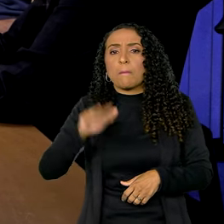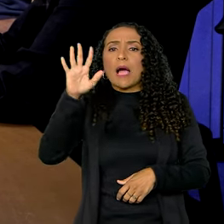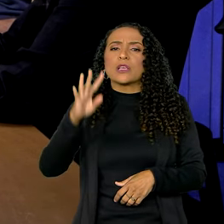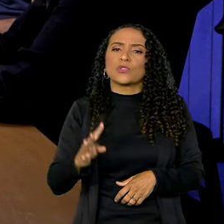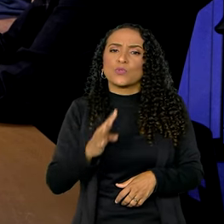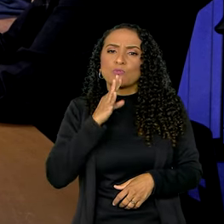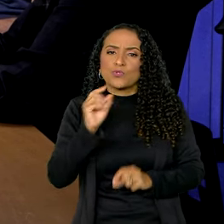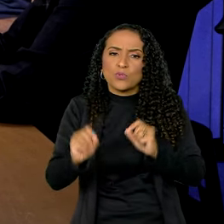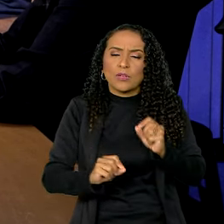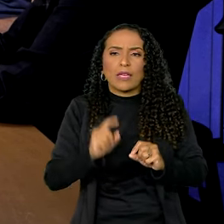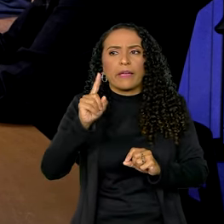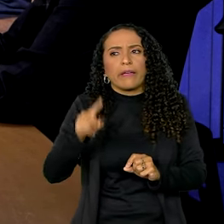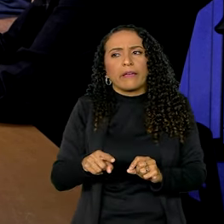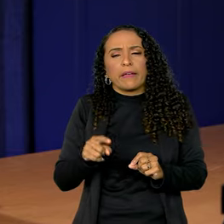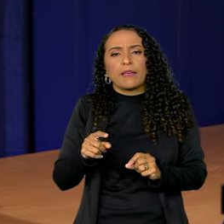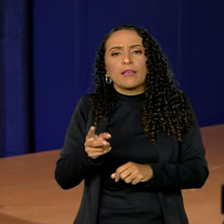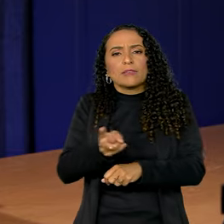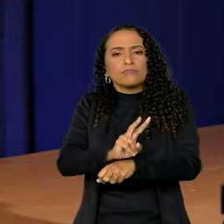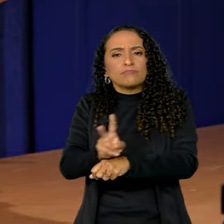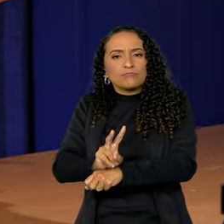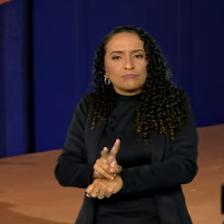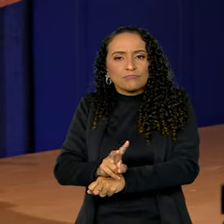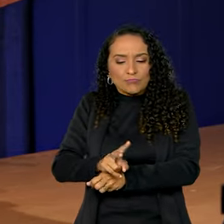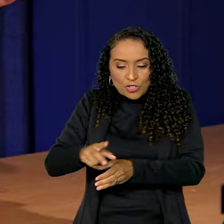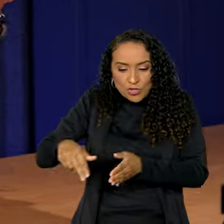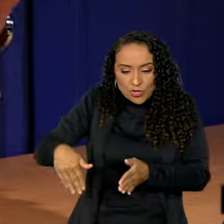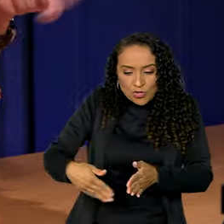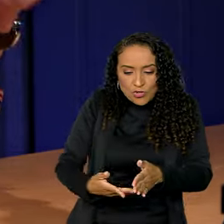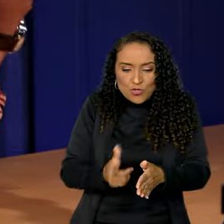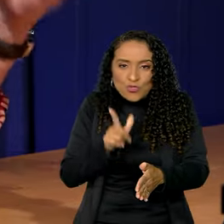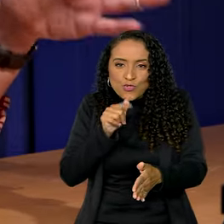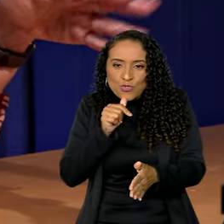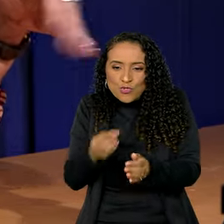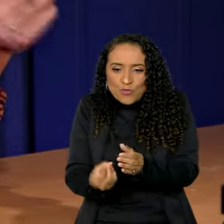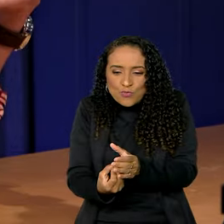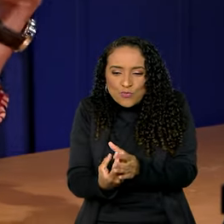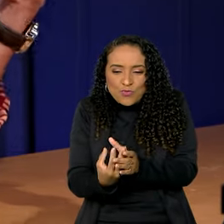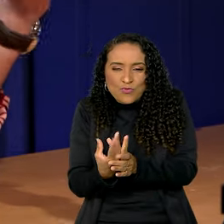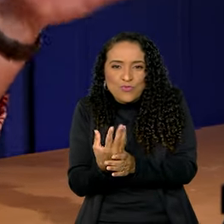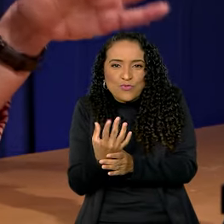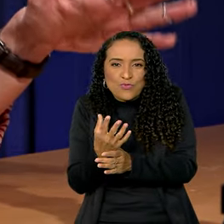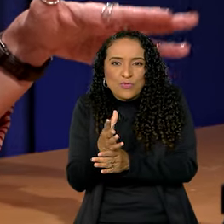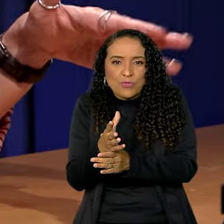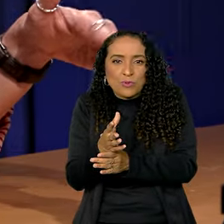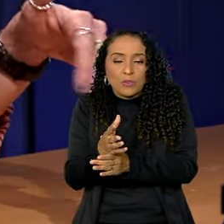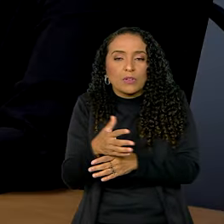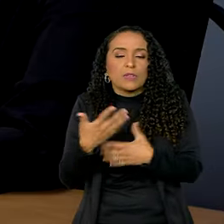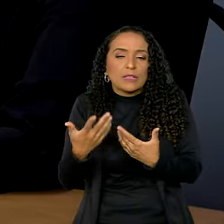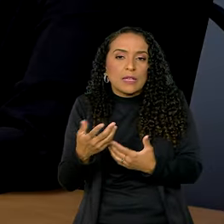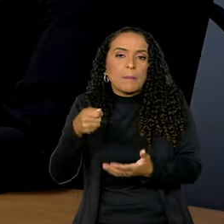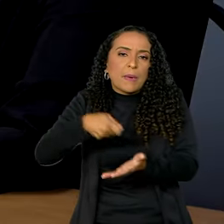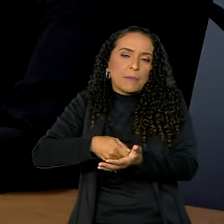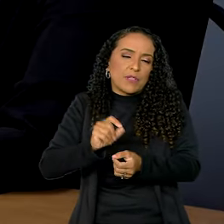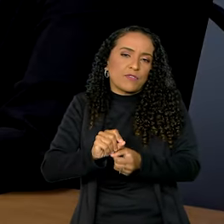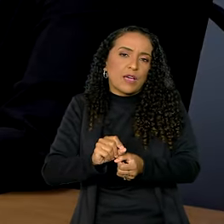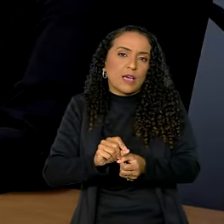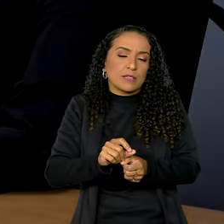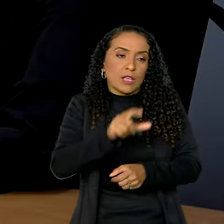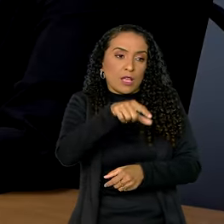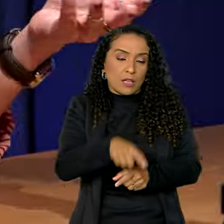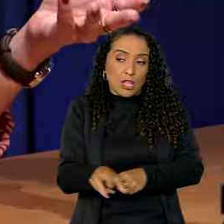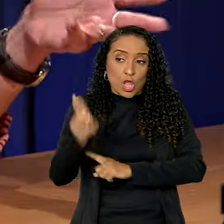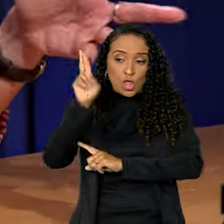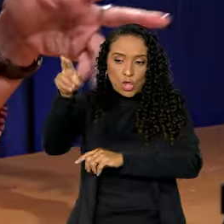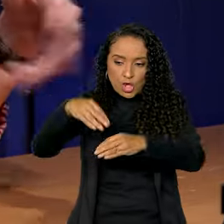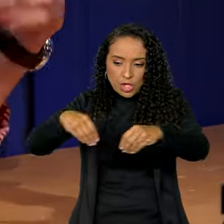conhecido foi aquela conservação das Nascentes né pagamento que se faz pequenos proprietários normalmente que conservam